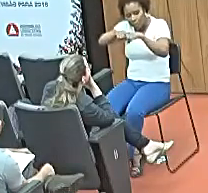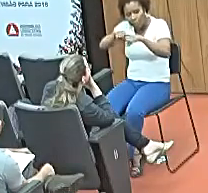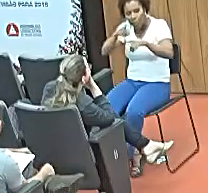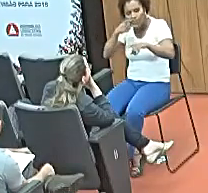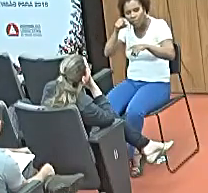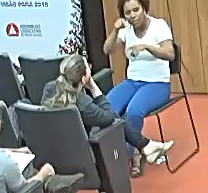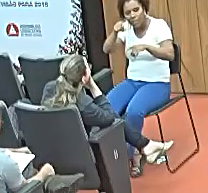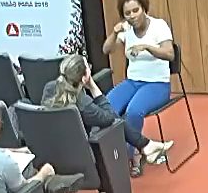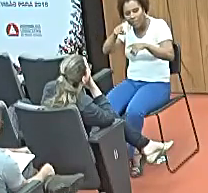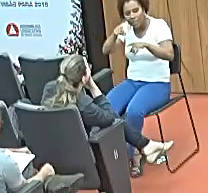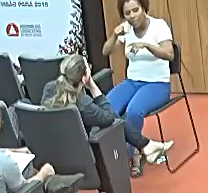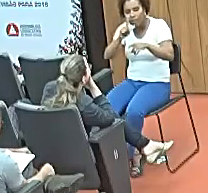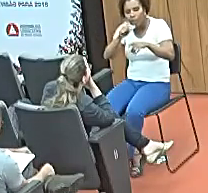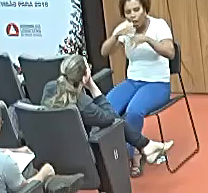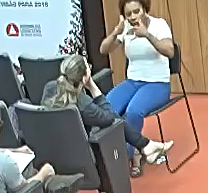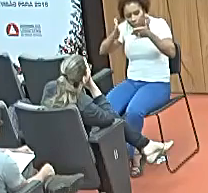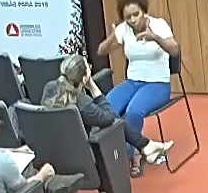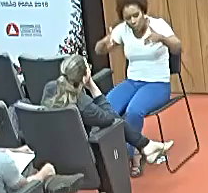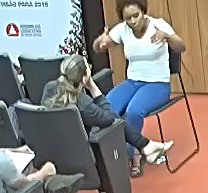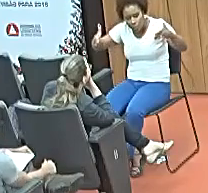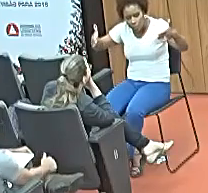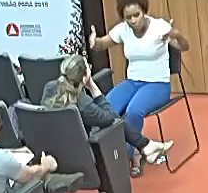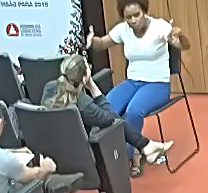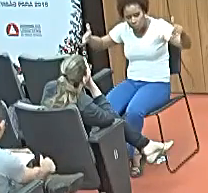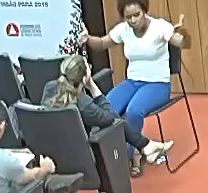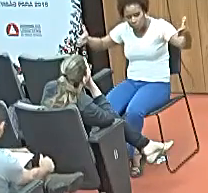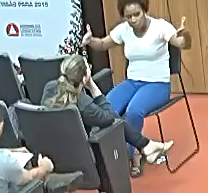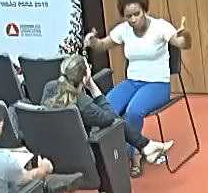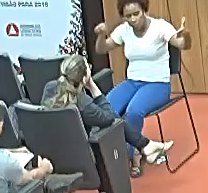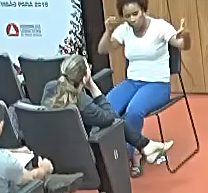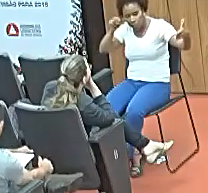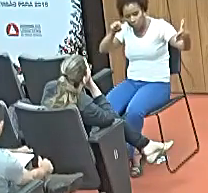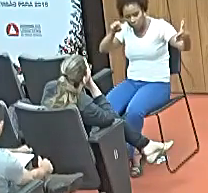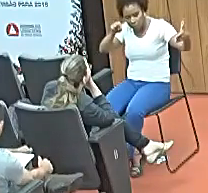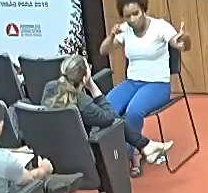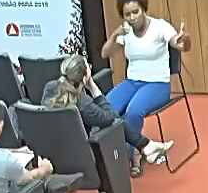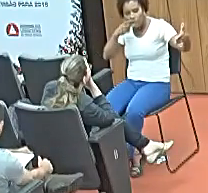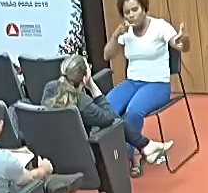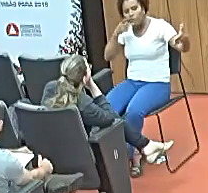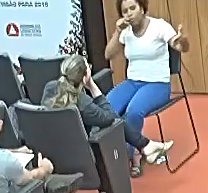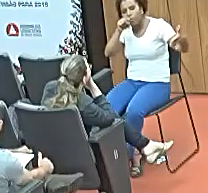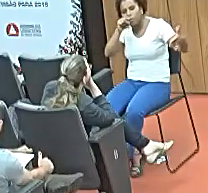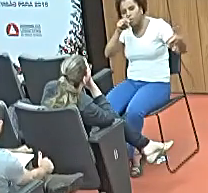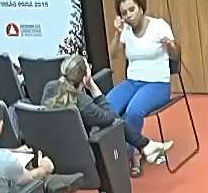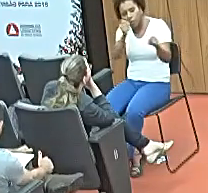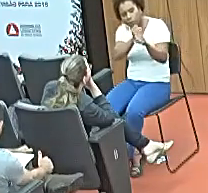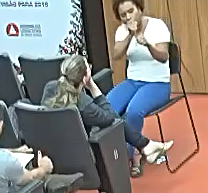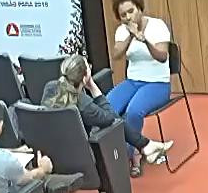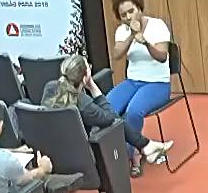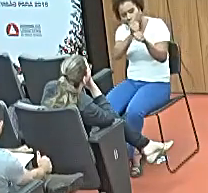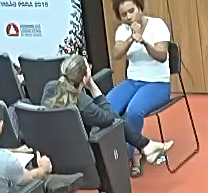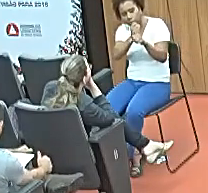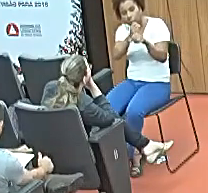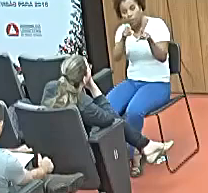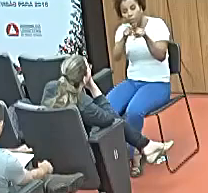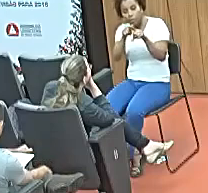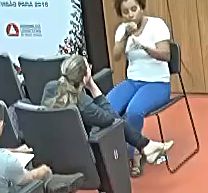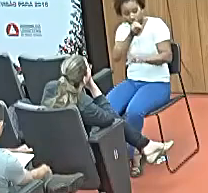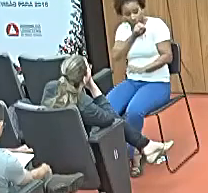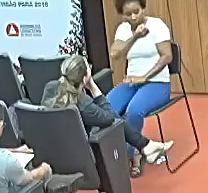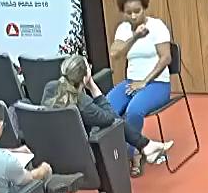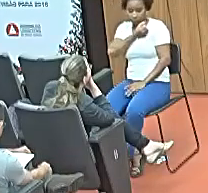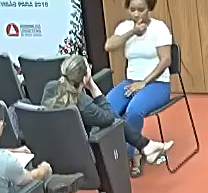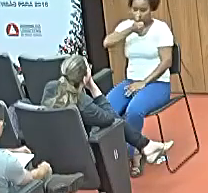meio da regionalização e ampliação de metas físicas e financeiras na ação 4151 na